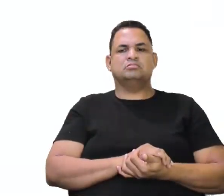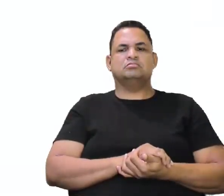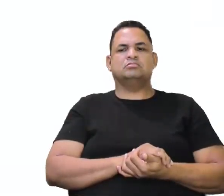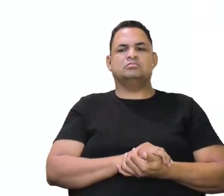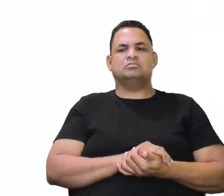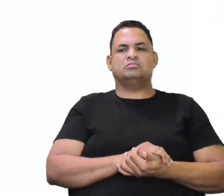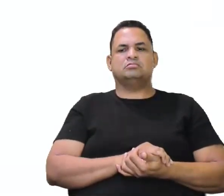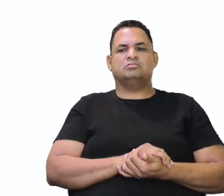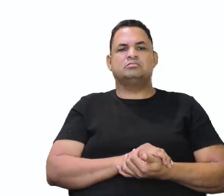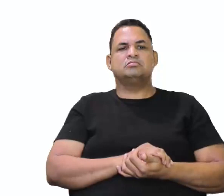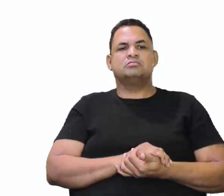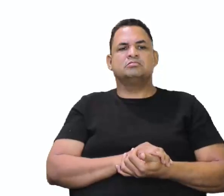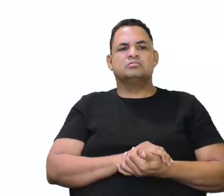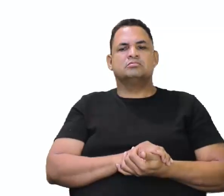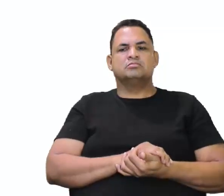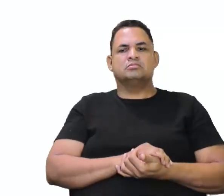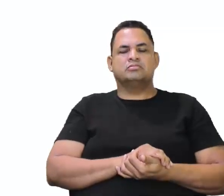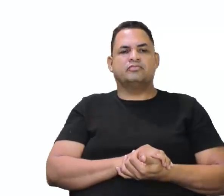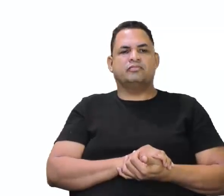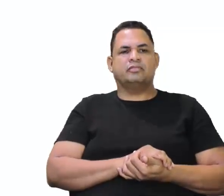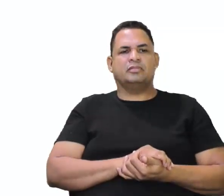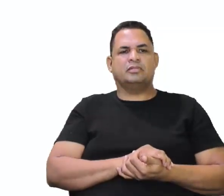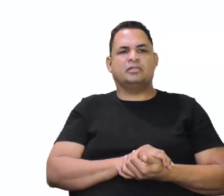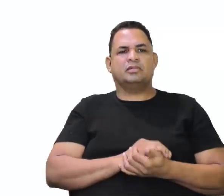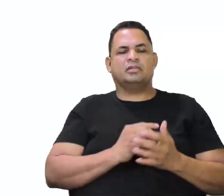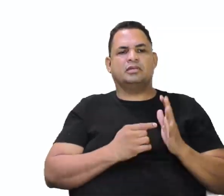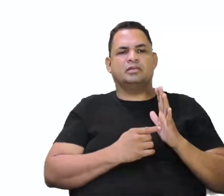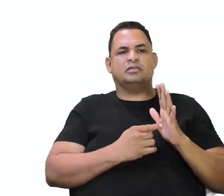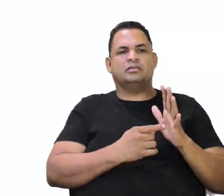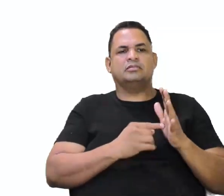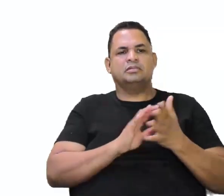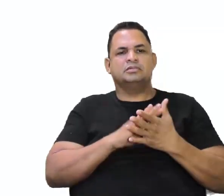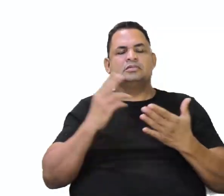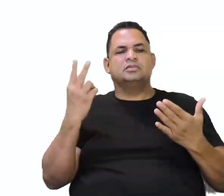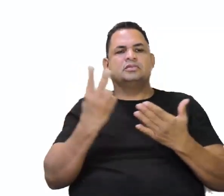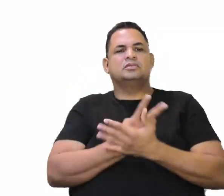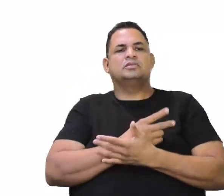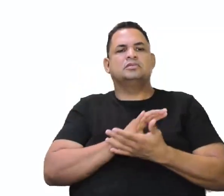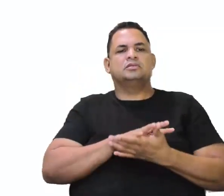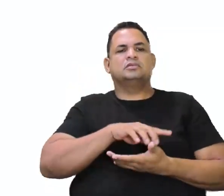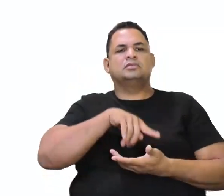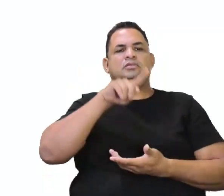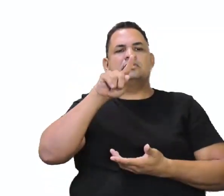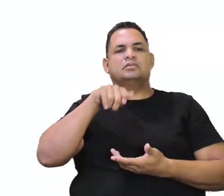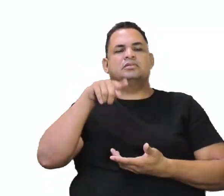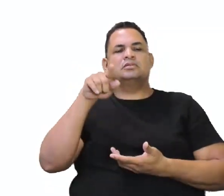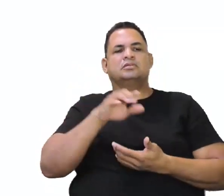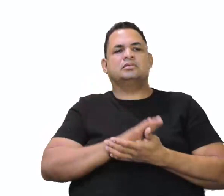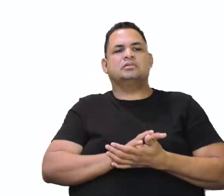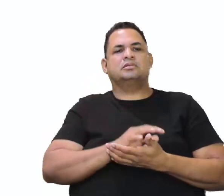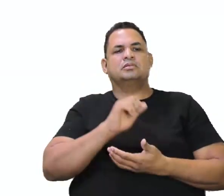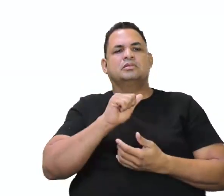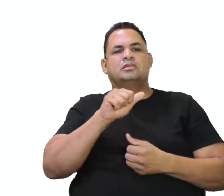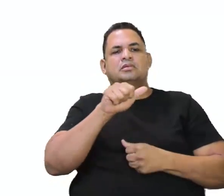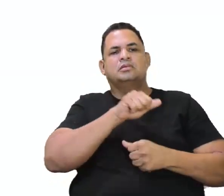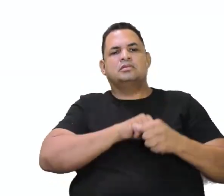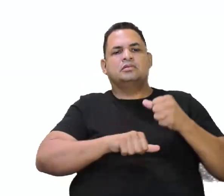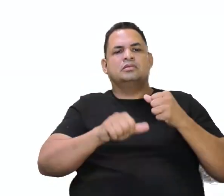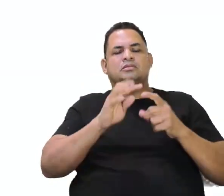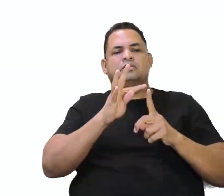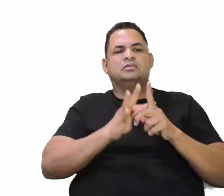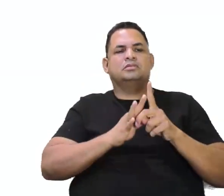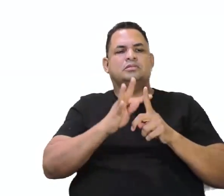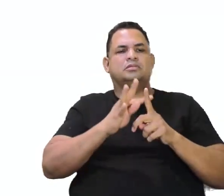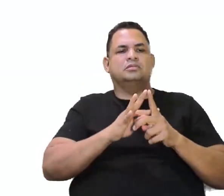Essa representação, cadê, menina? A representação desse evento nesse gráfico é a letra A, é um processo de inversão